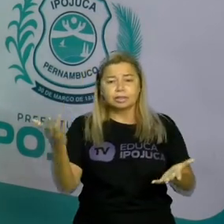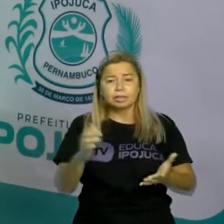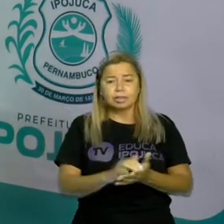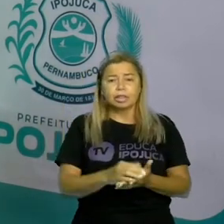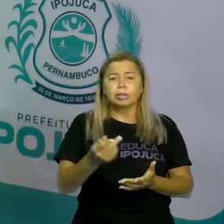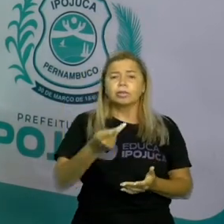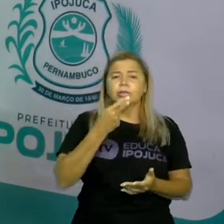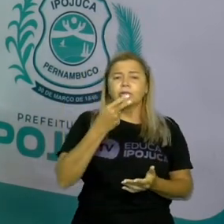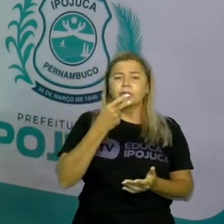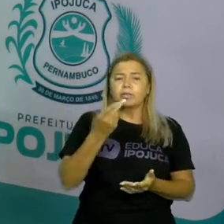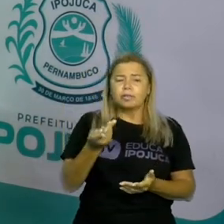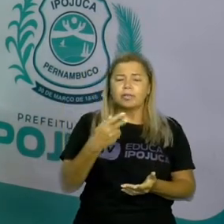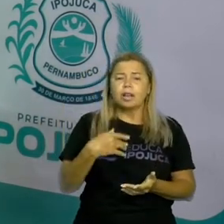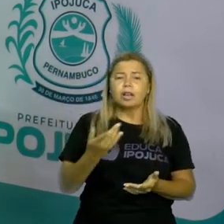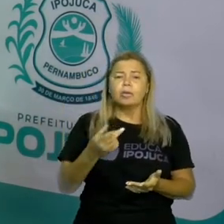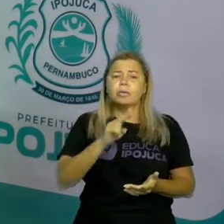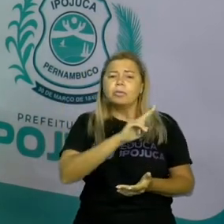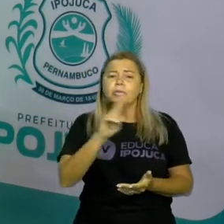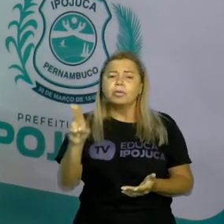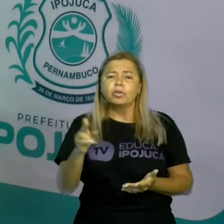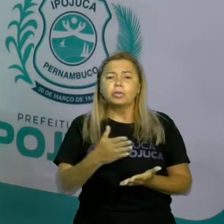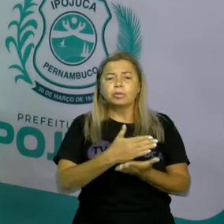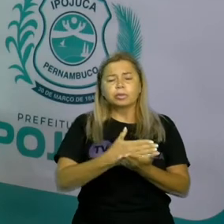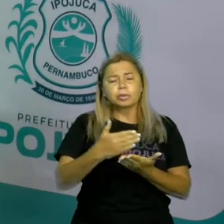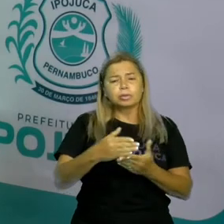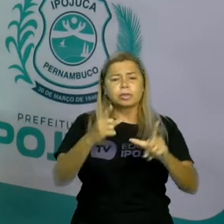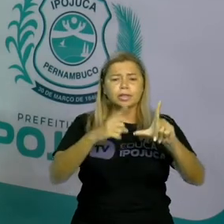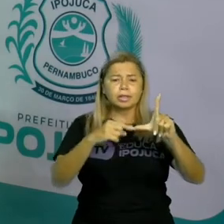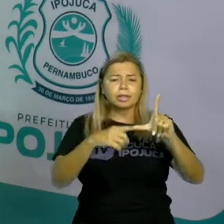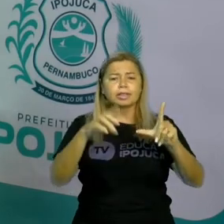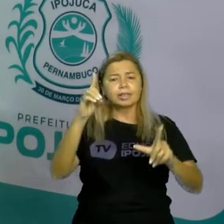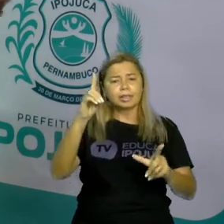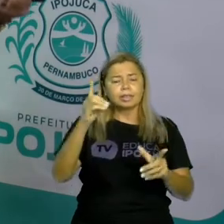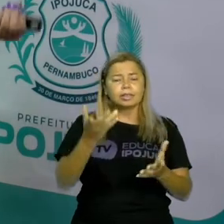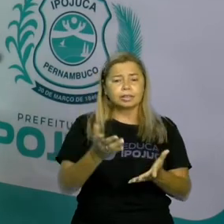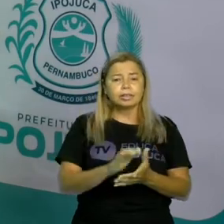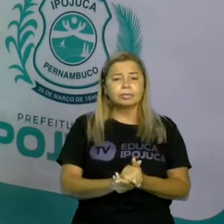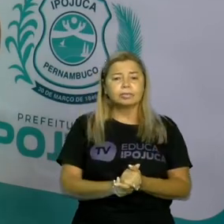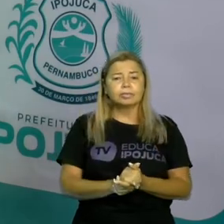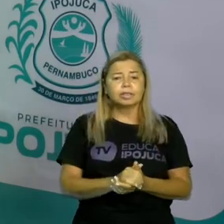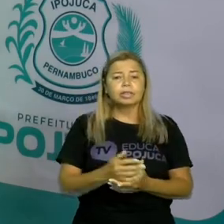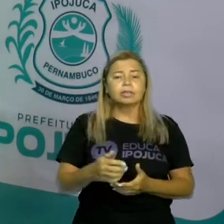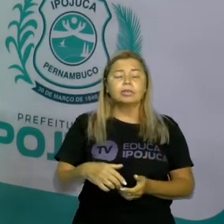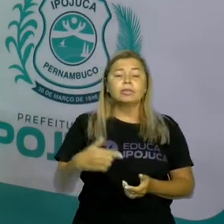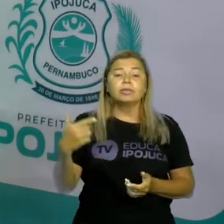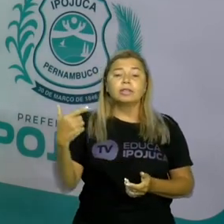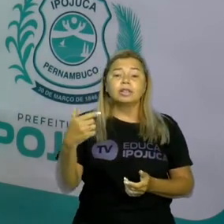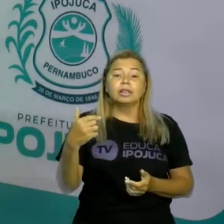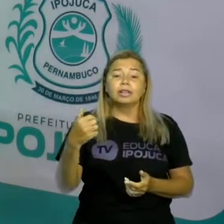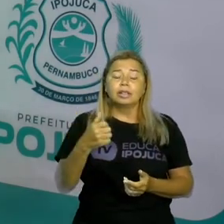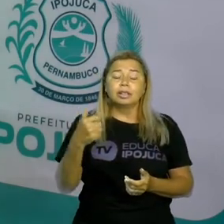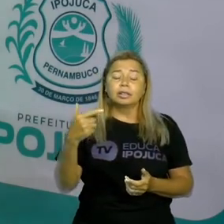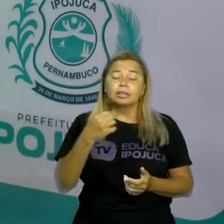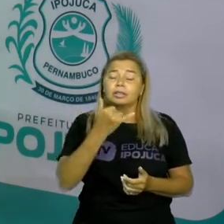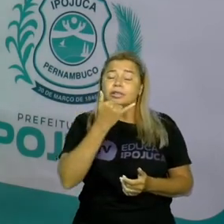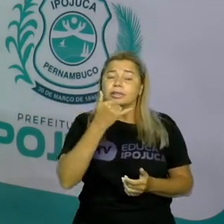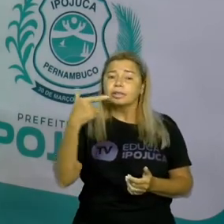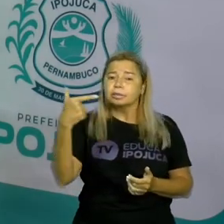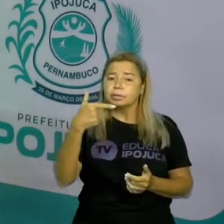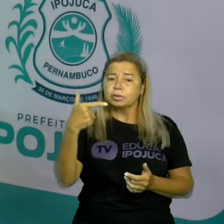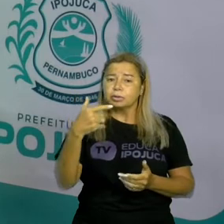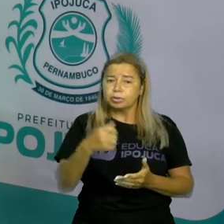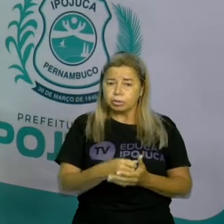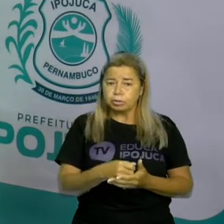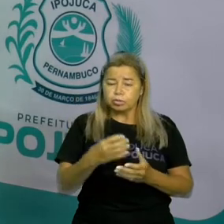estou falando de uma letra específica do alfabeto. Já no exemplo 2, a gente vê: a boca da garrafa